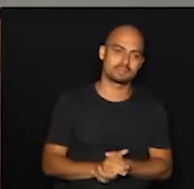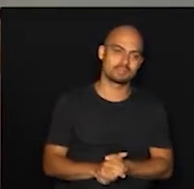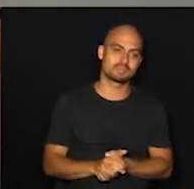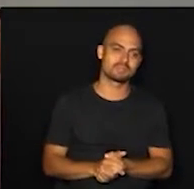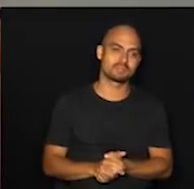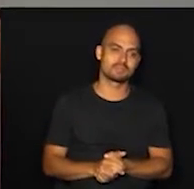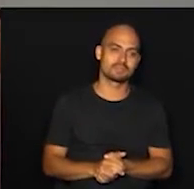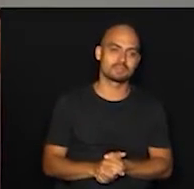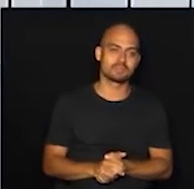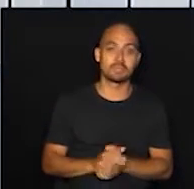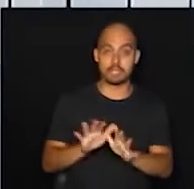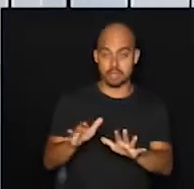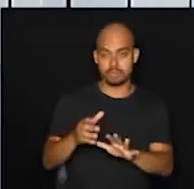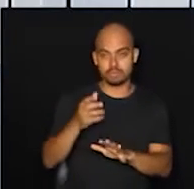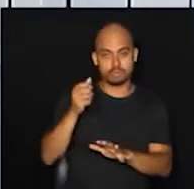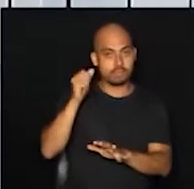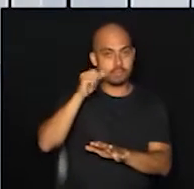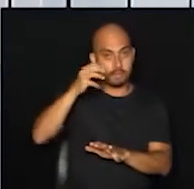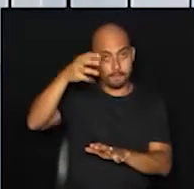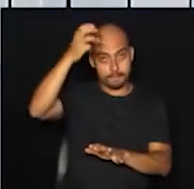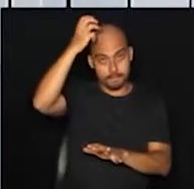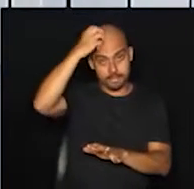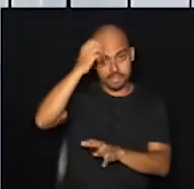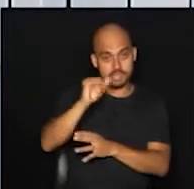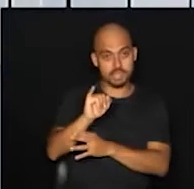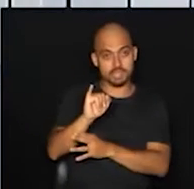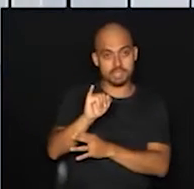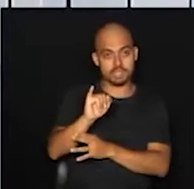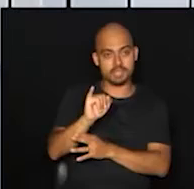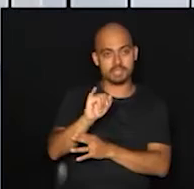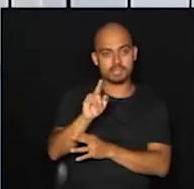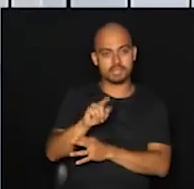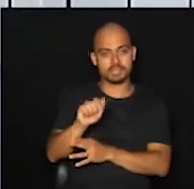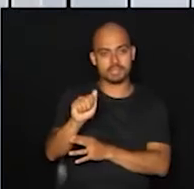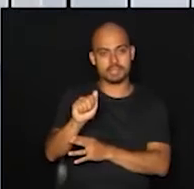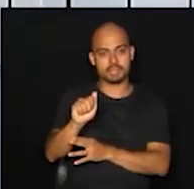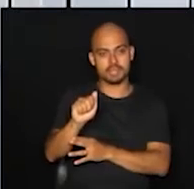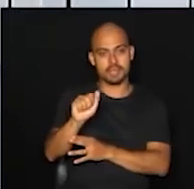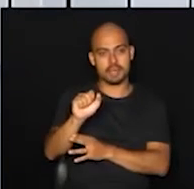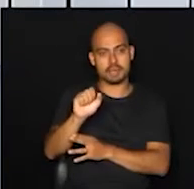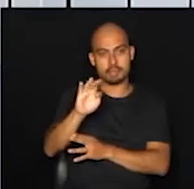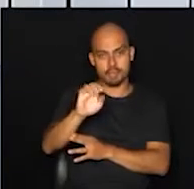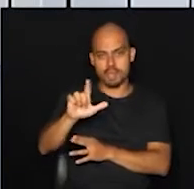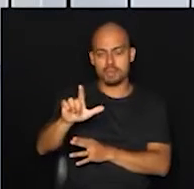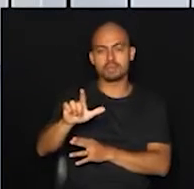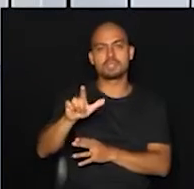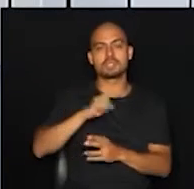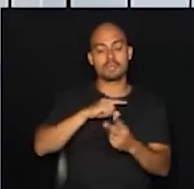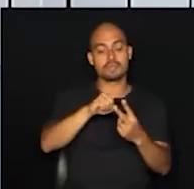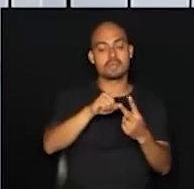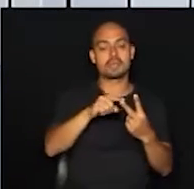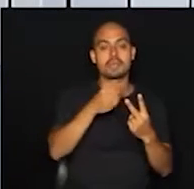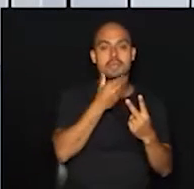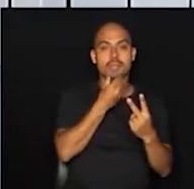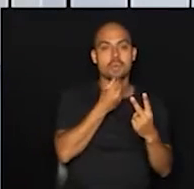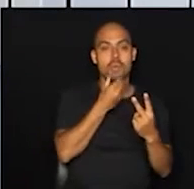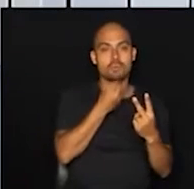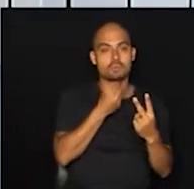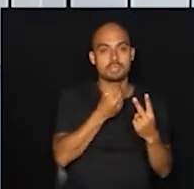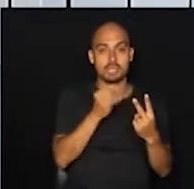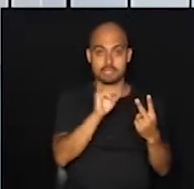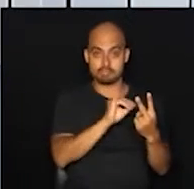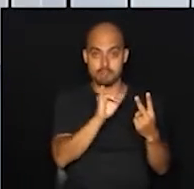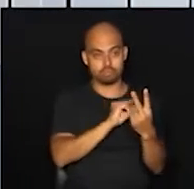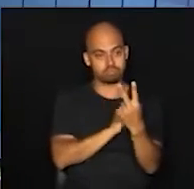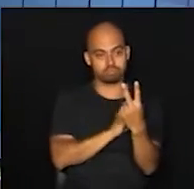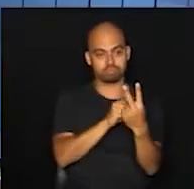princesa Isabel chegou a ter 2 irmãos que faleceram. Por isso que ela era a herdeira do trono, e você falou que não era